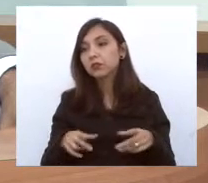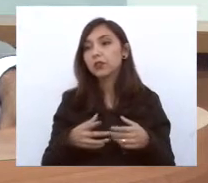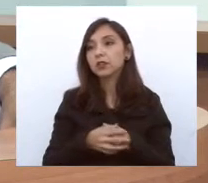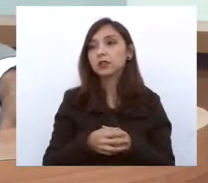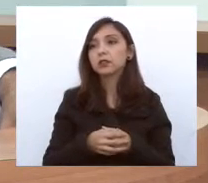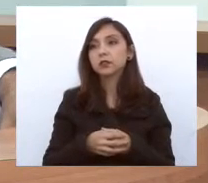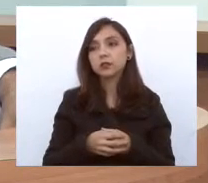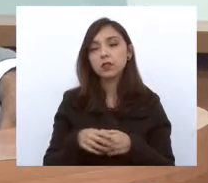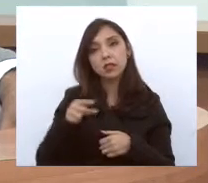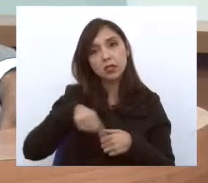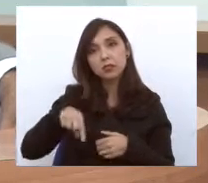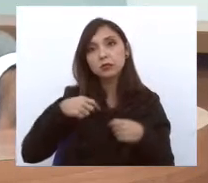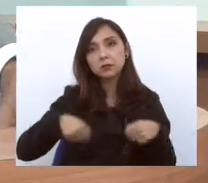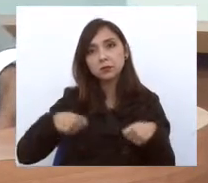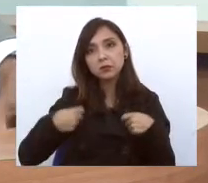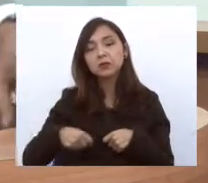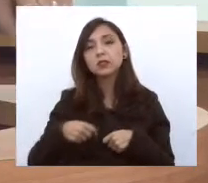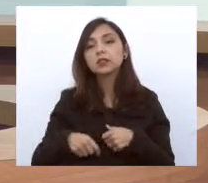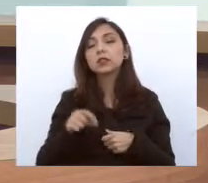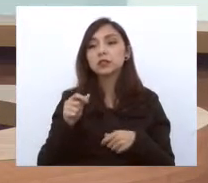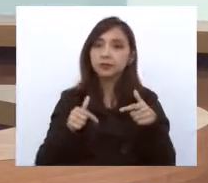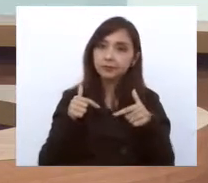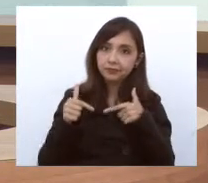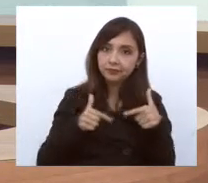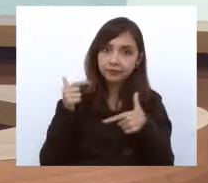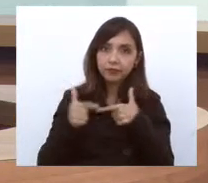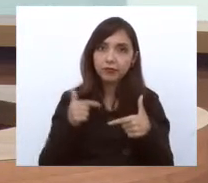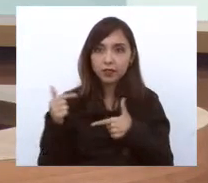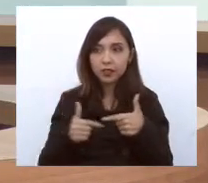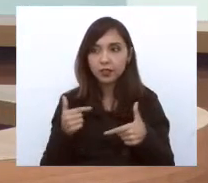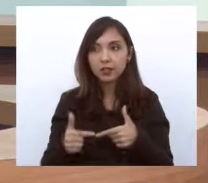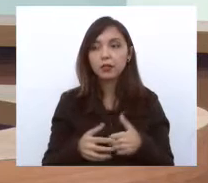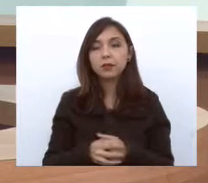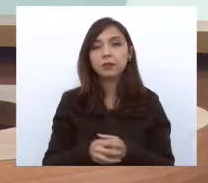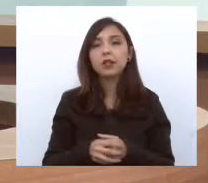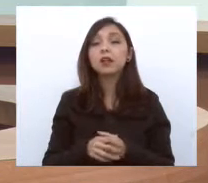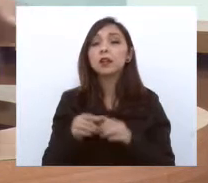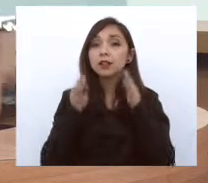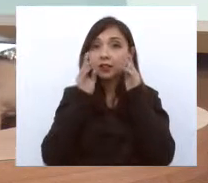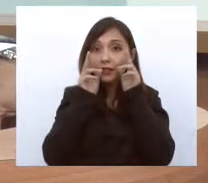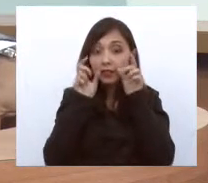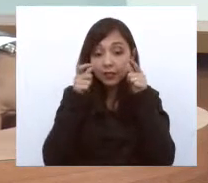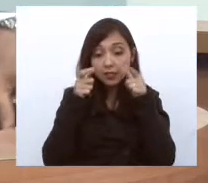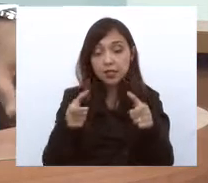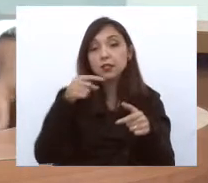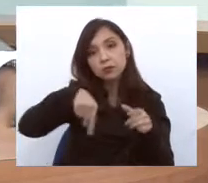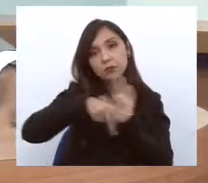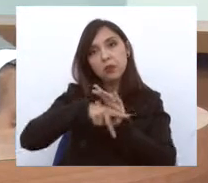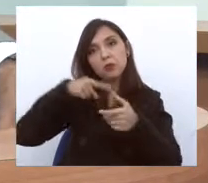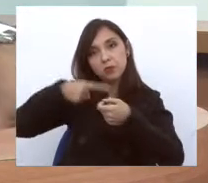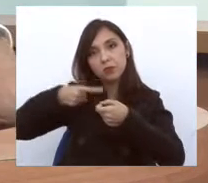Sendo que eles precisam, sim, trabalhar nos litígios de interesse do município.